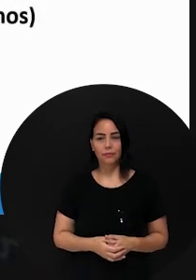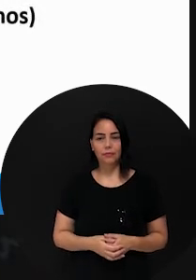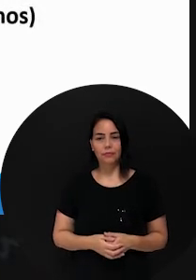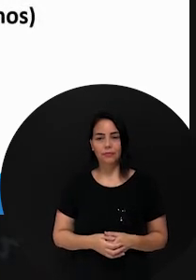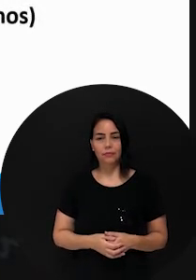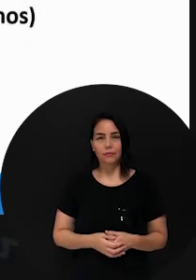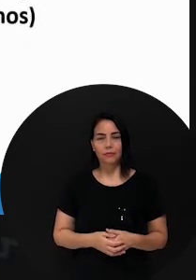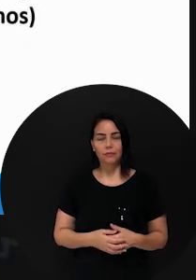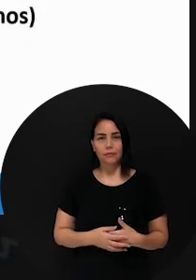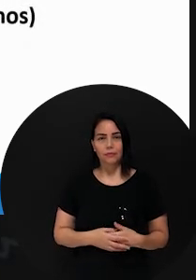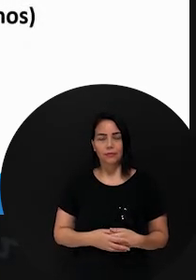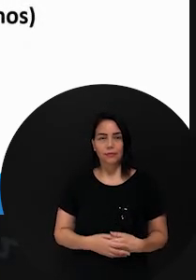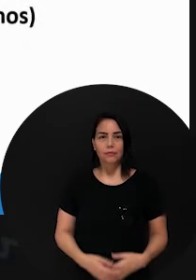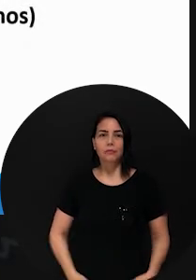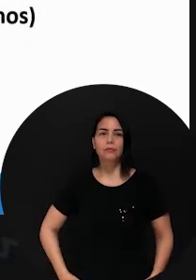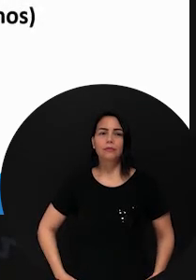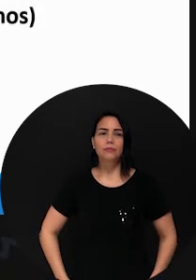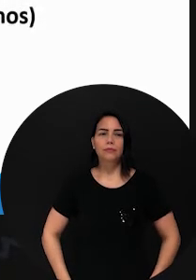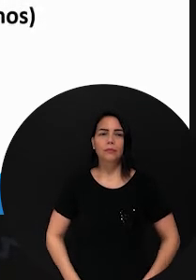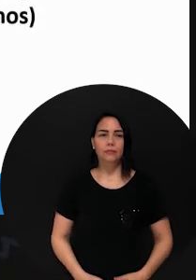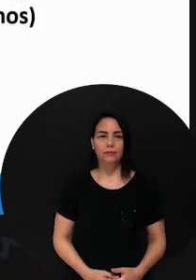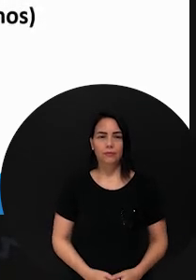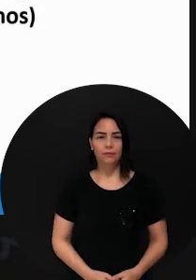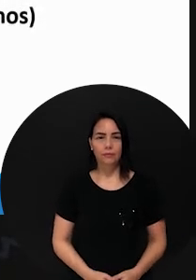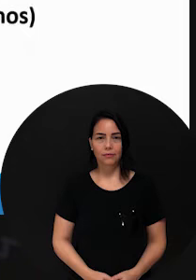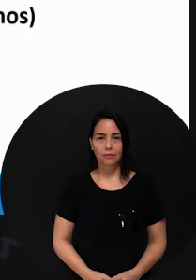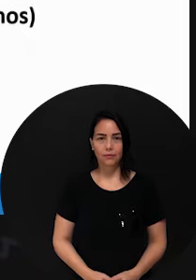Obrigado, Liara. Muito bem.